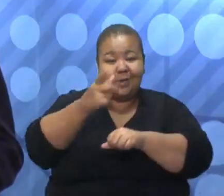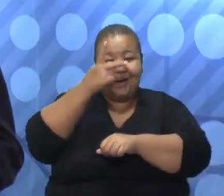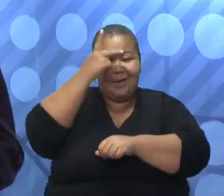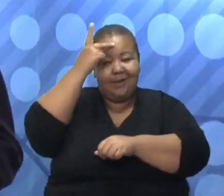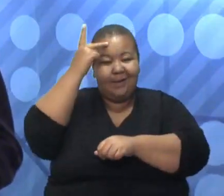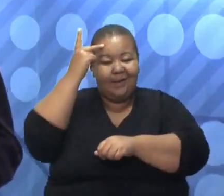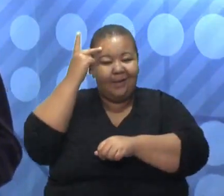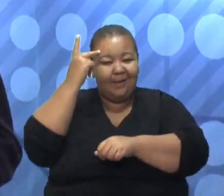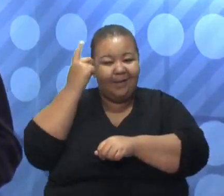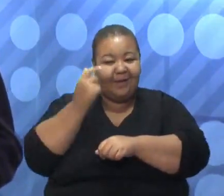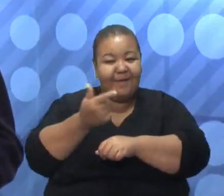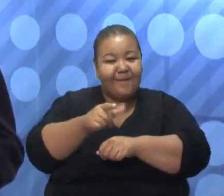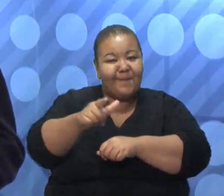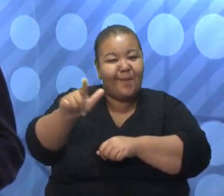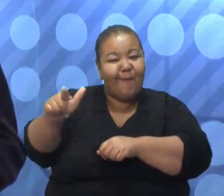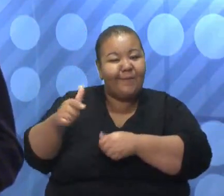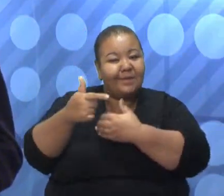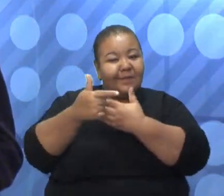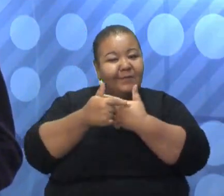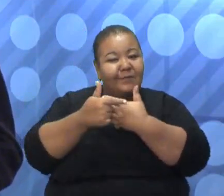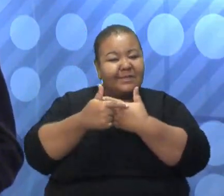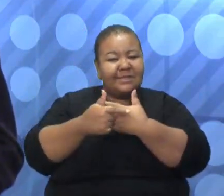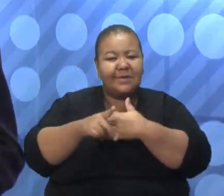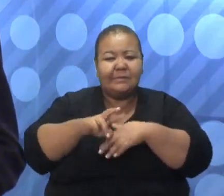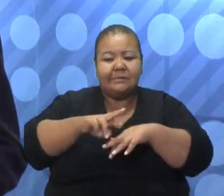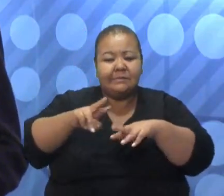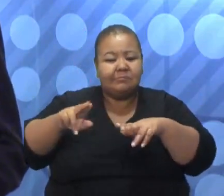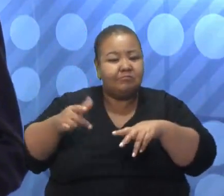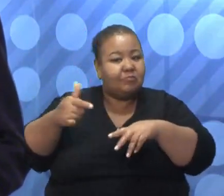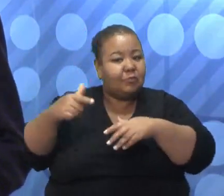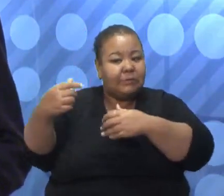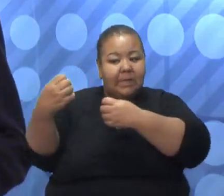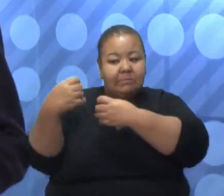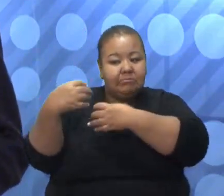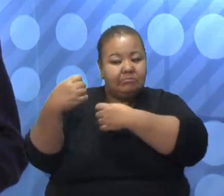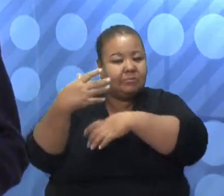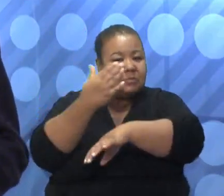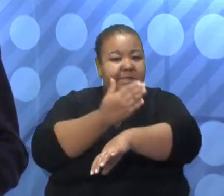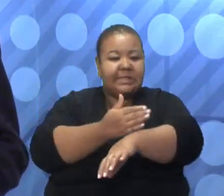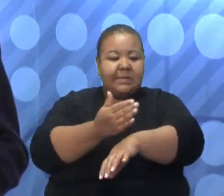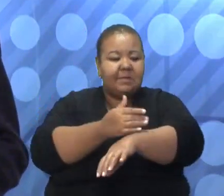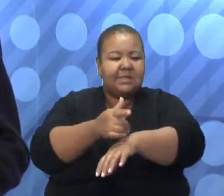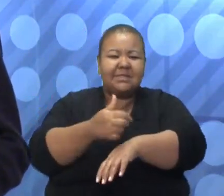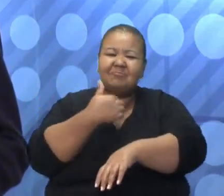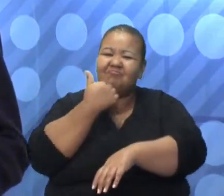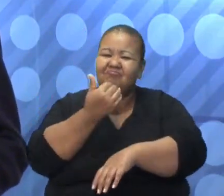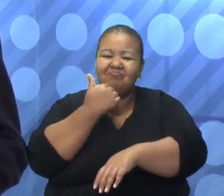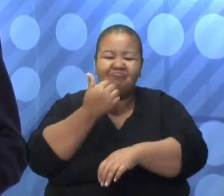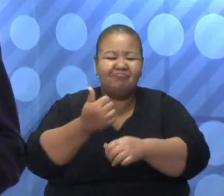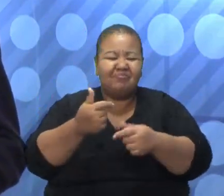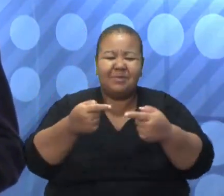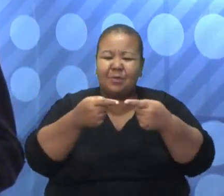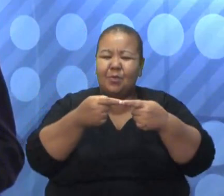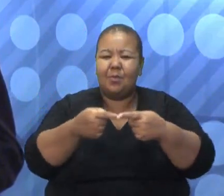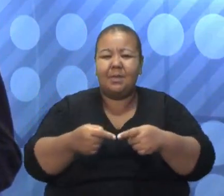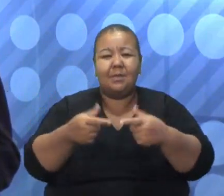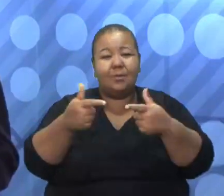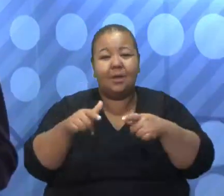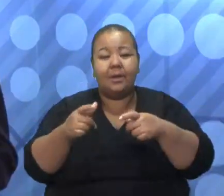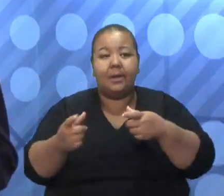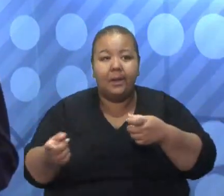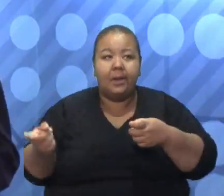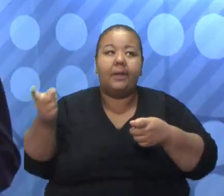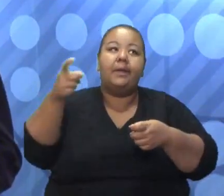né, para várias outras funções diferentes e ele não tem o treinamento adequado, ele não se adapta a nenhum lugar. Né? E ele